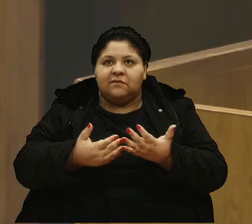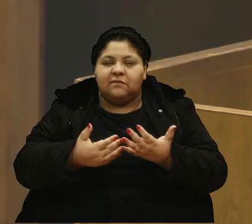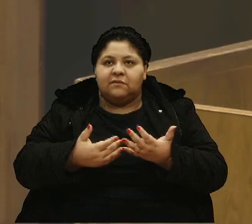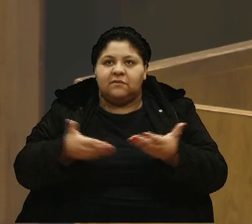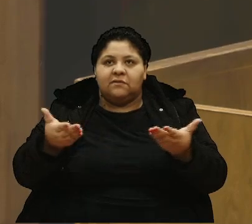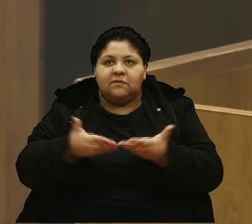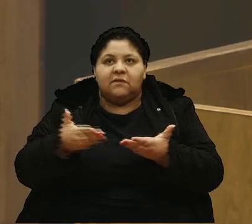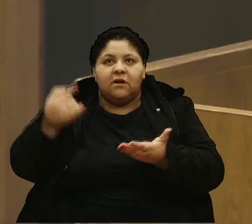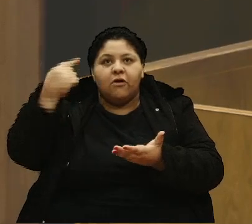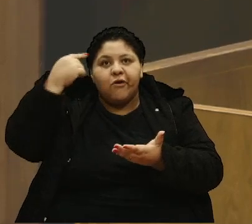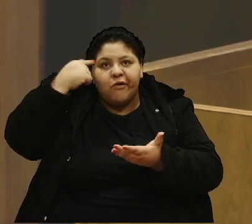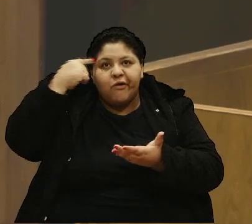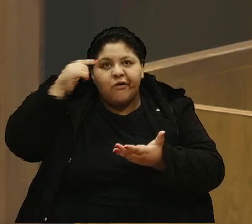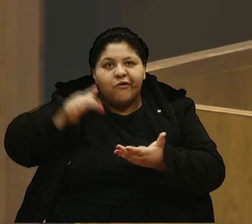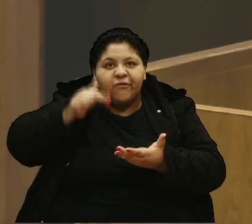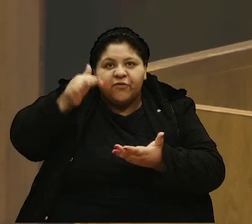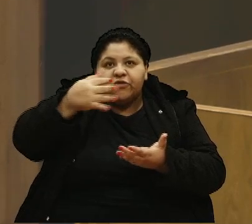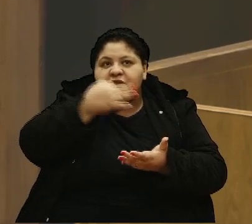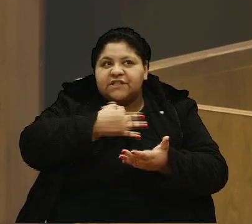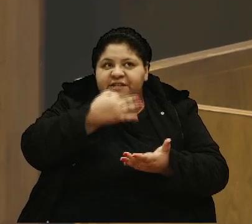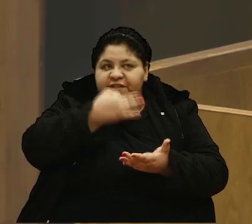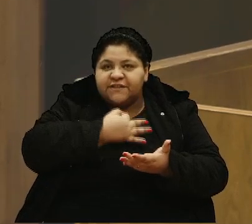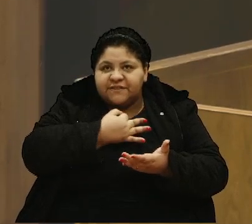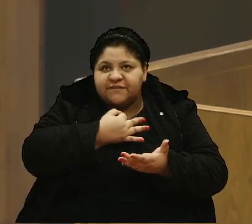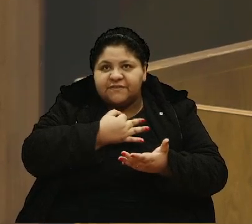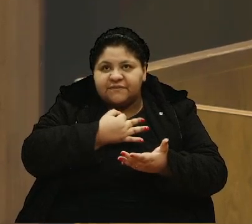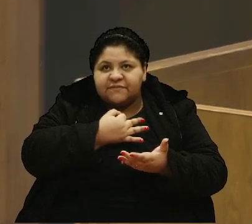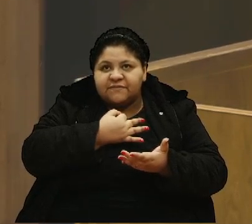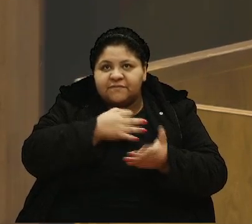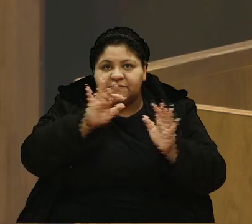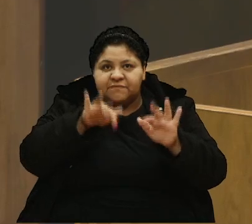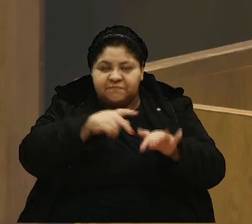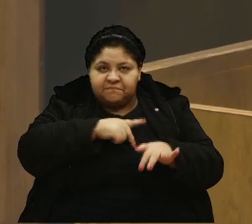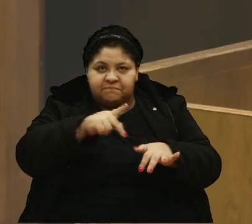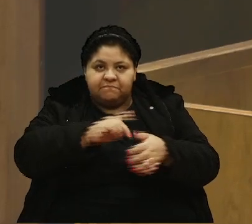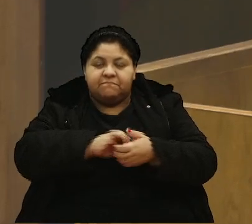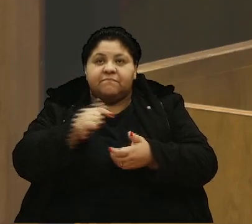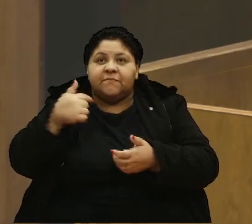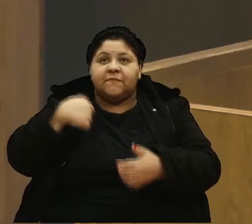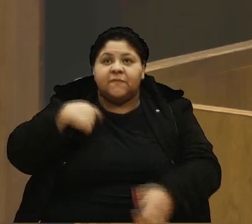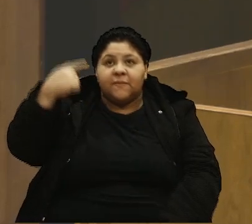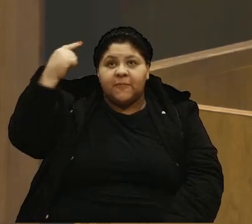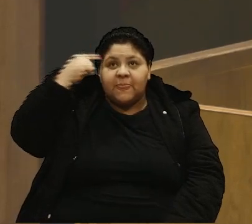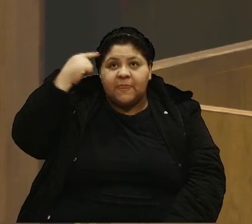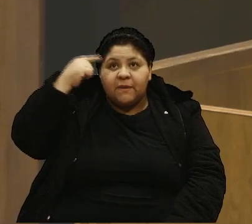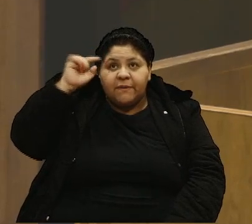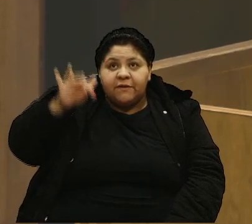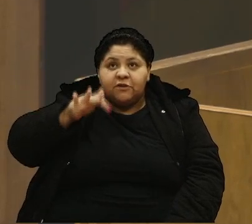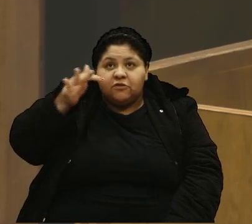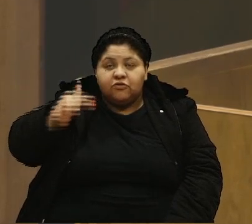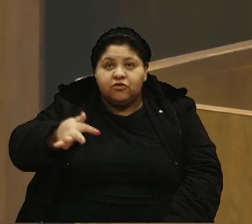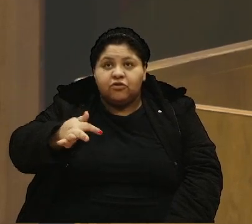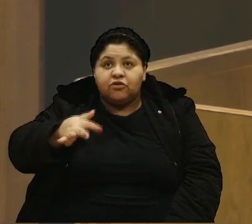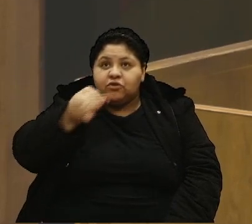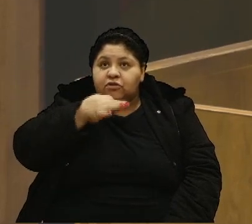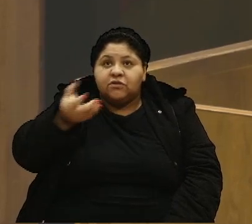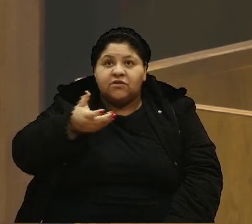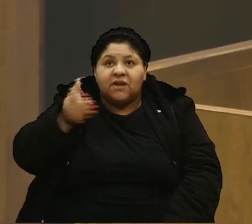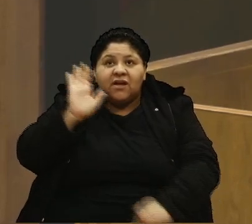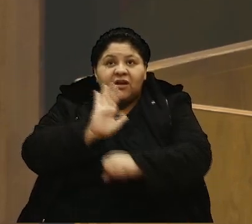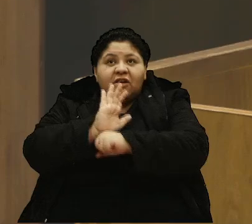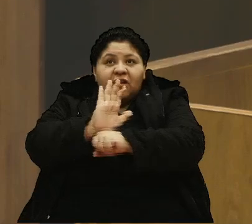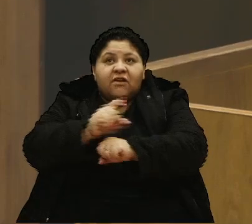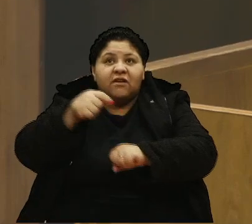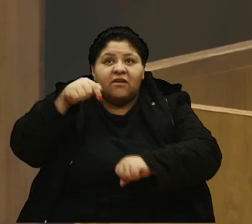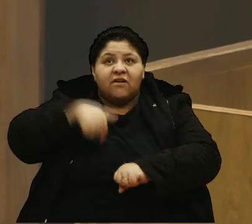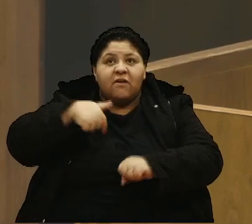Estou pensando no futuro de Caxias do Sul. Para concluir, vereador. Para concluir, senhor presidente, estou pensando no futuro de Caxias do Sul. E eu quero ajudar, eu me